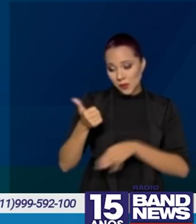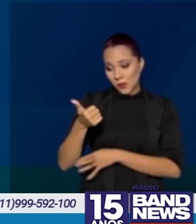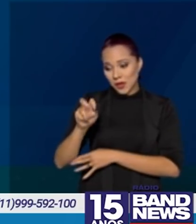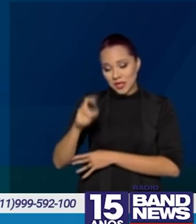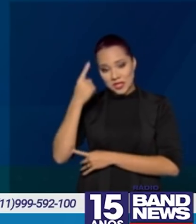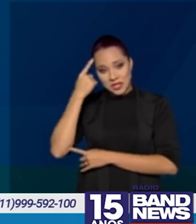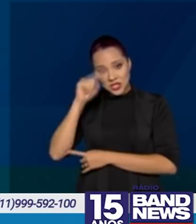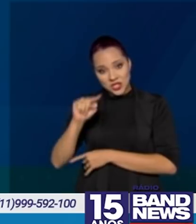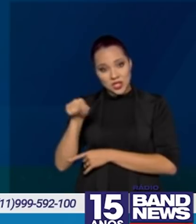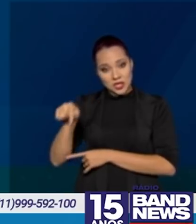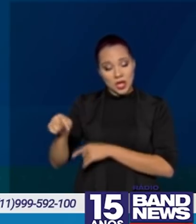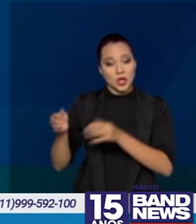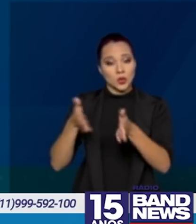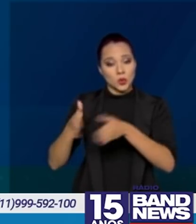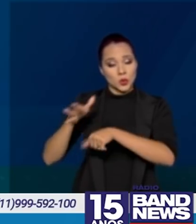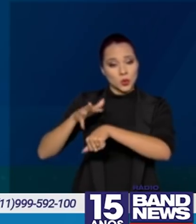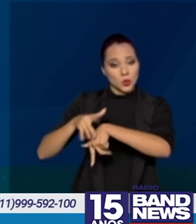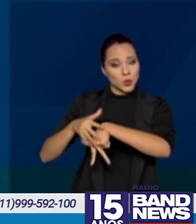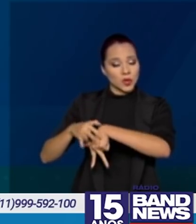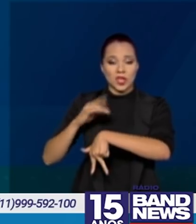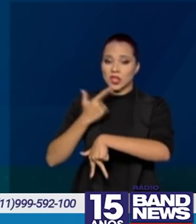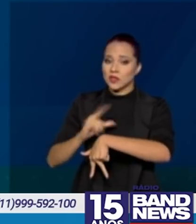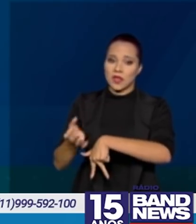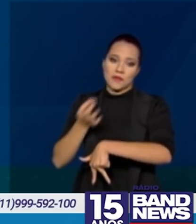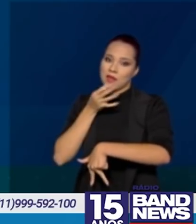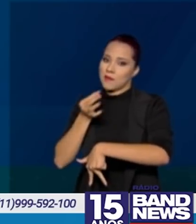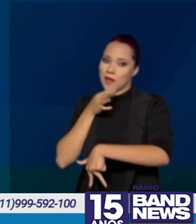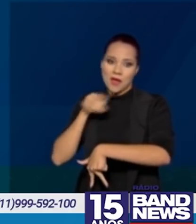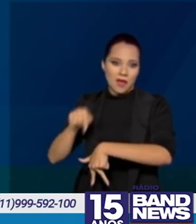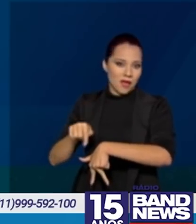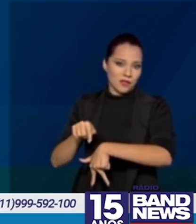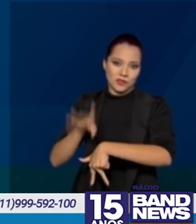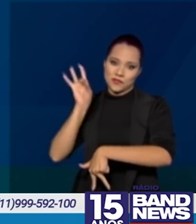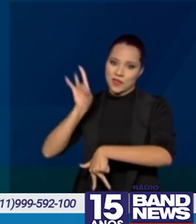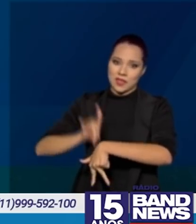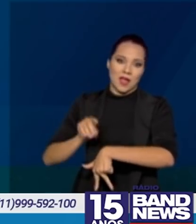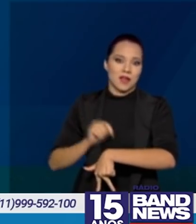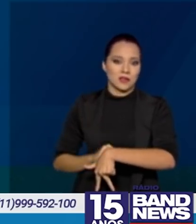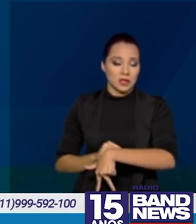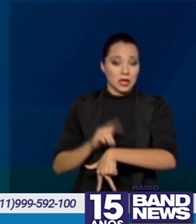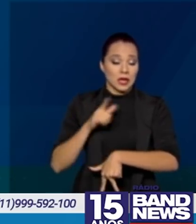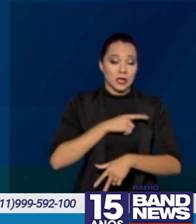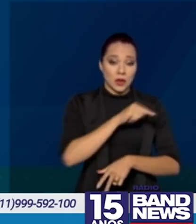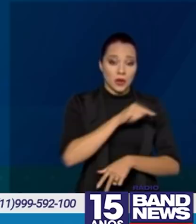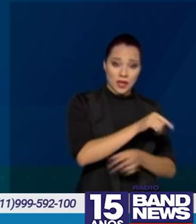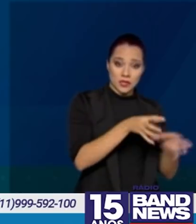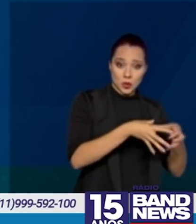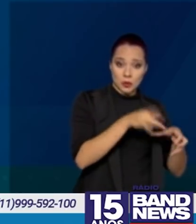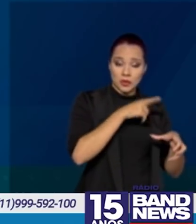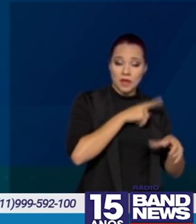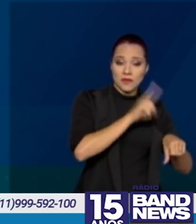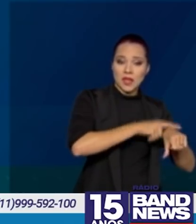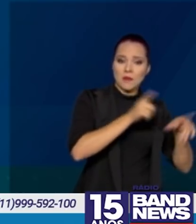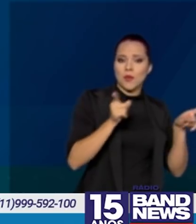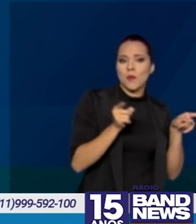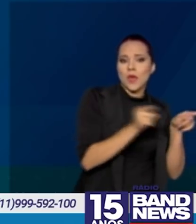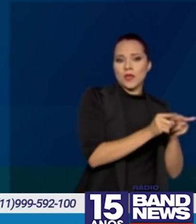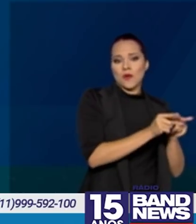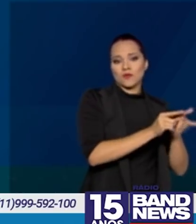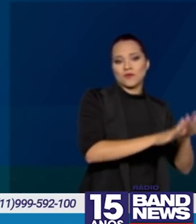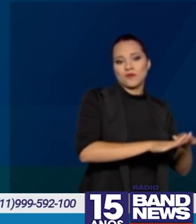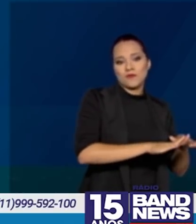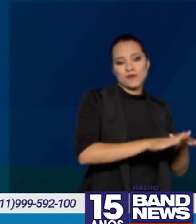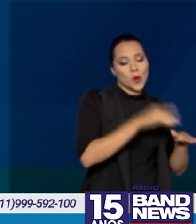dias dos pacientes que não receberam Remdesivir. Portanto, eles tiveram um tempo menor de recuperação, eles